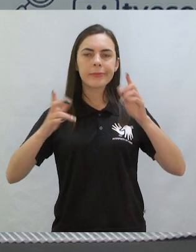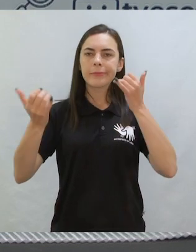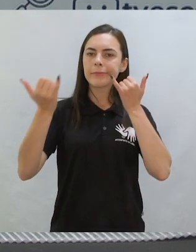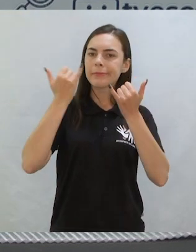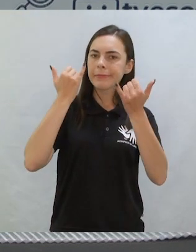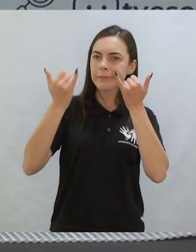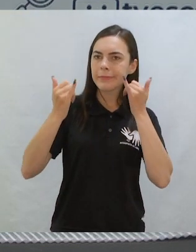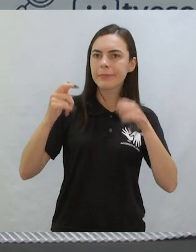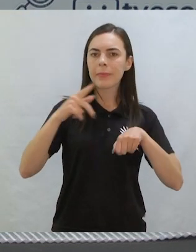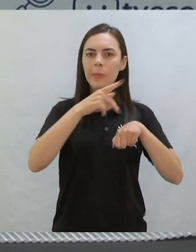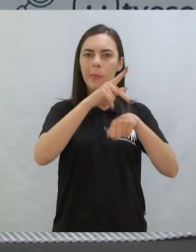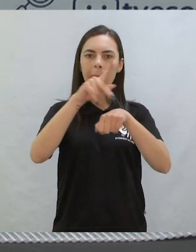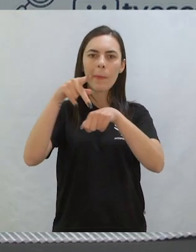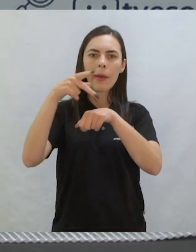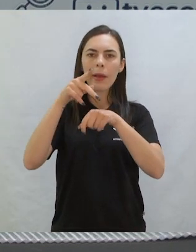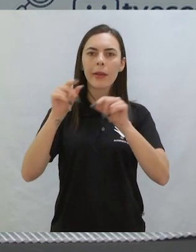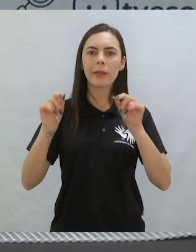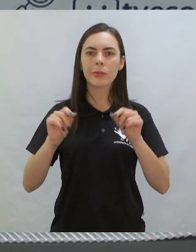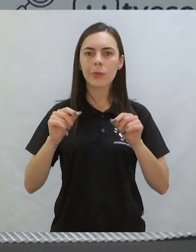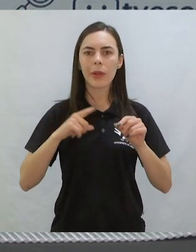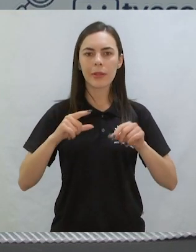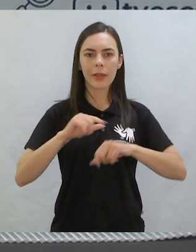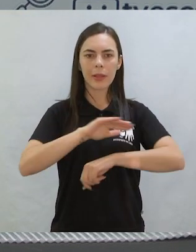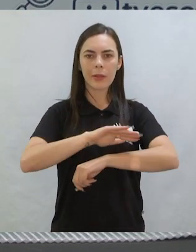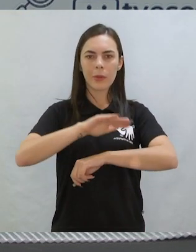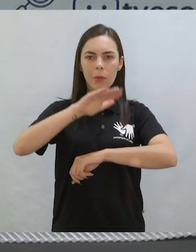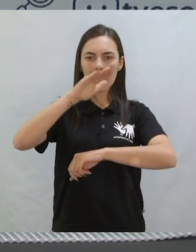escuta na TV que tem países que tem